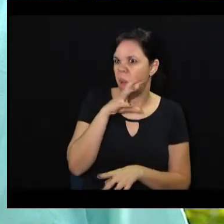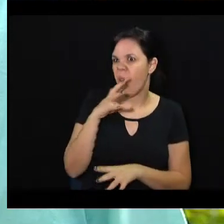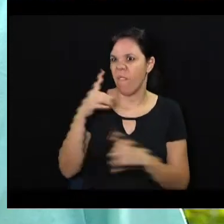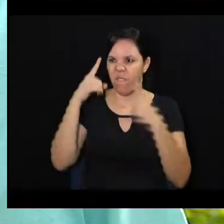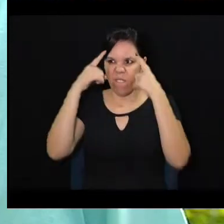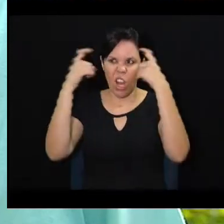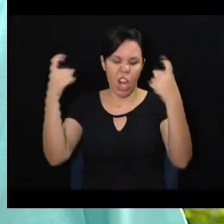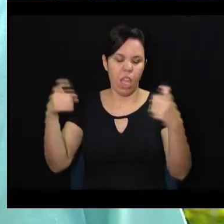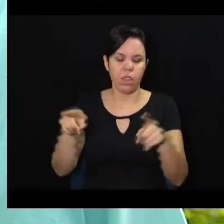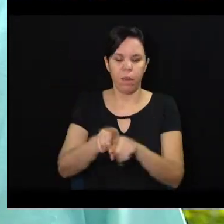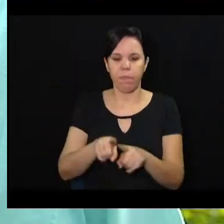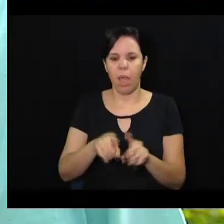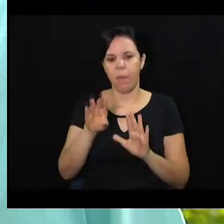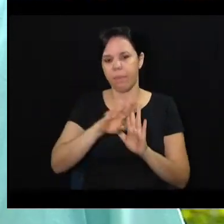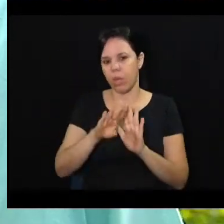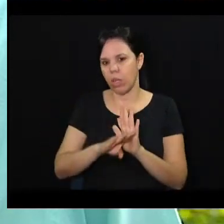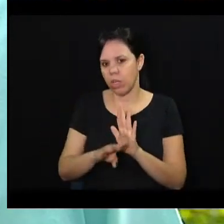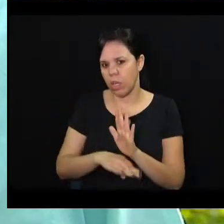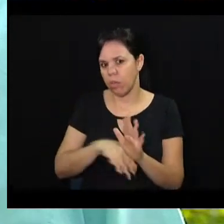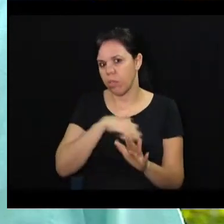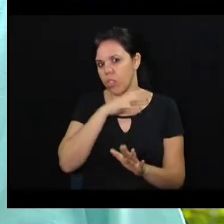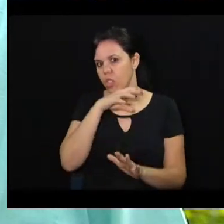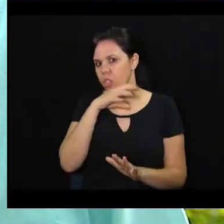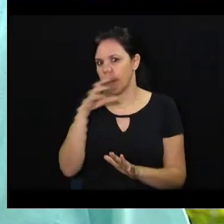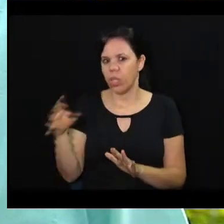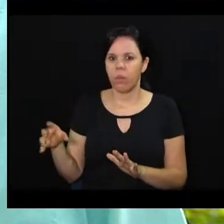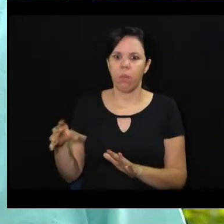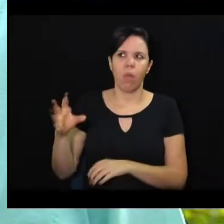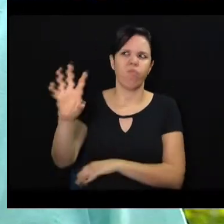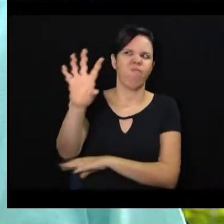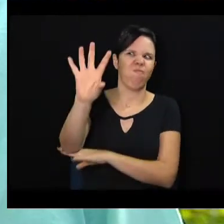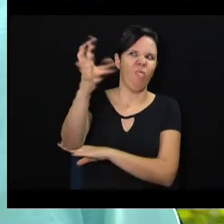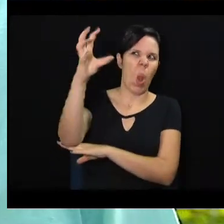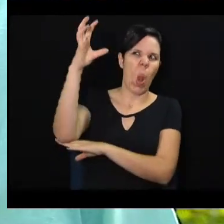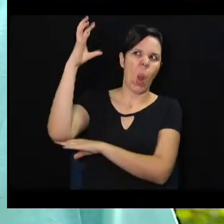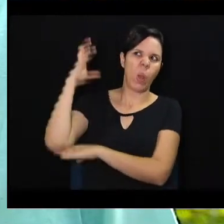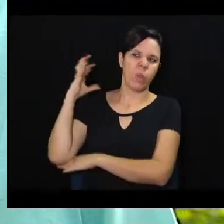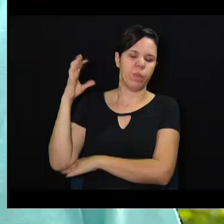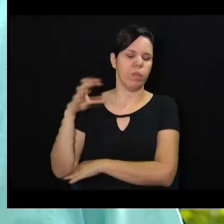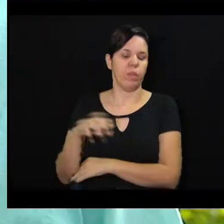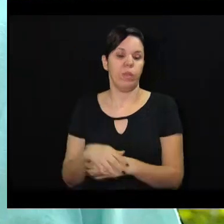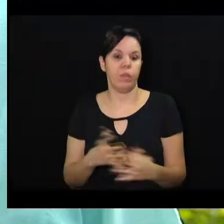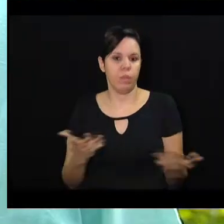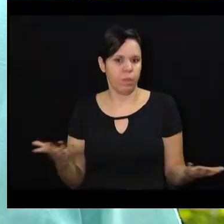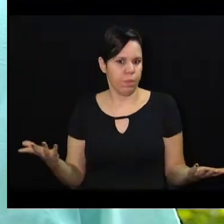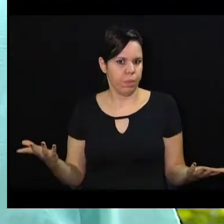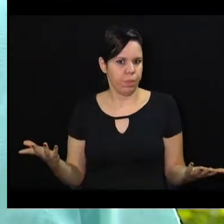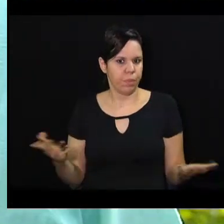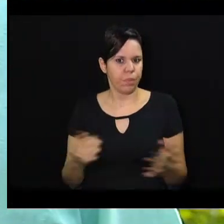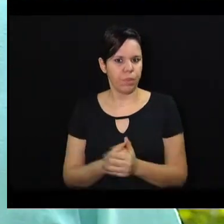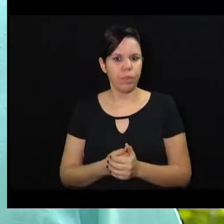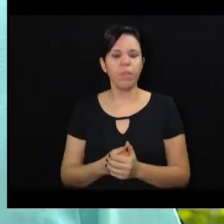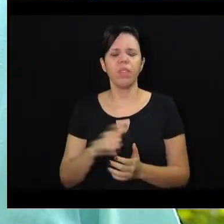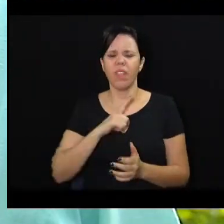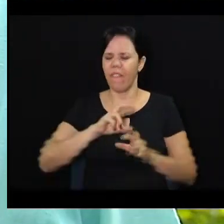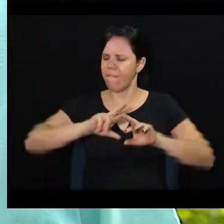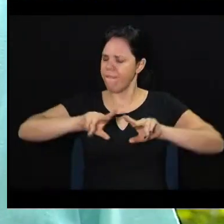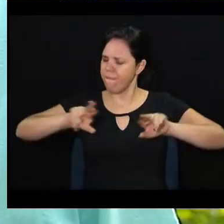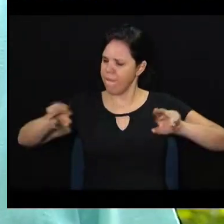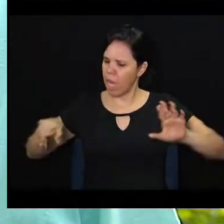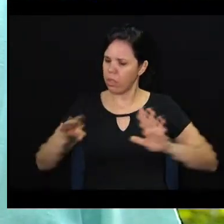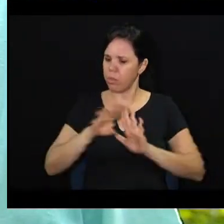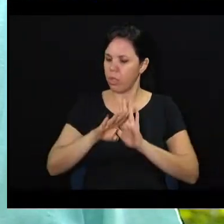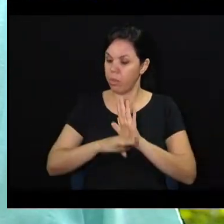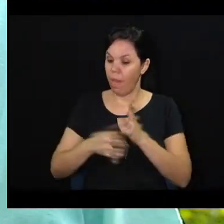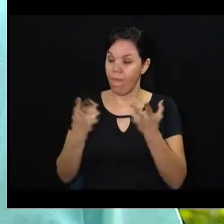programas de conservação de animais selvagens, de estudo e cadastramento de animais selvagens, mas tem alguns outros programas que a gente está na expectativa